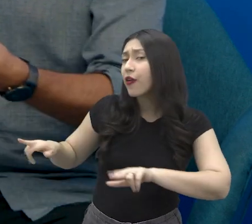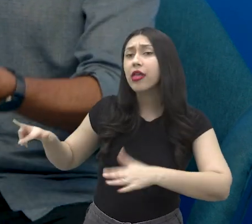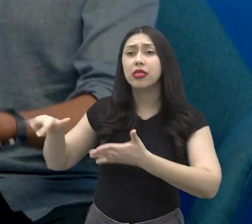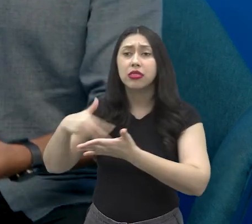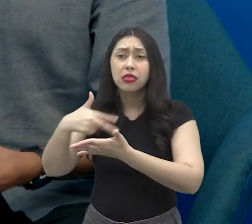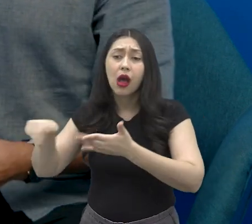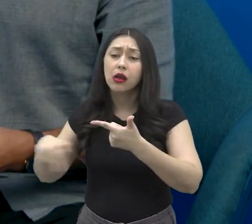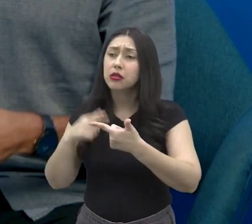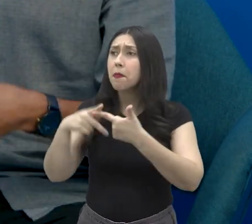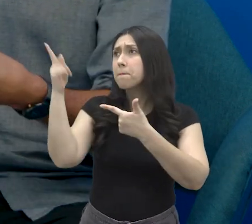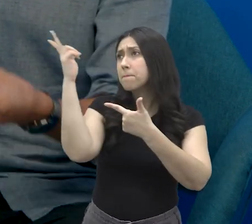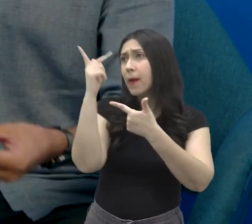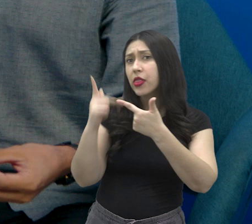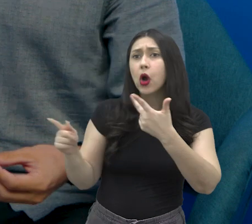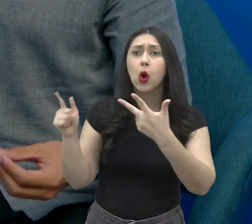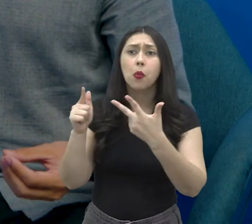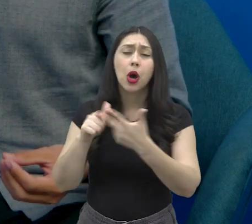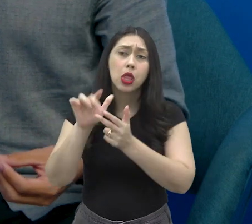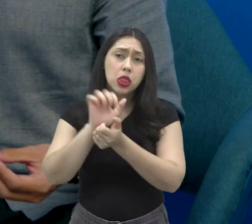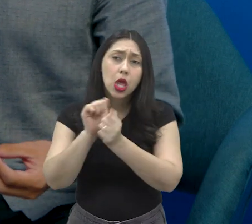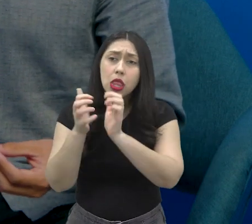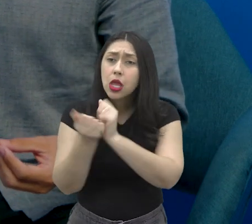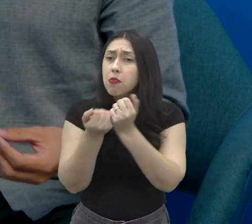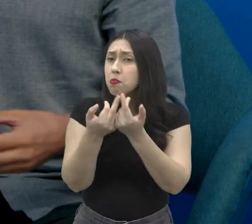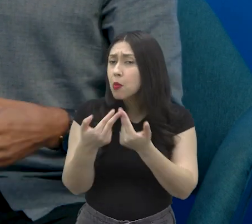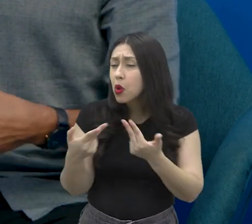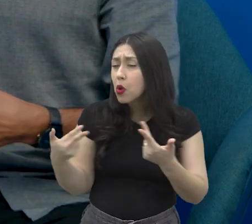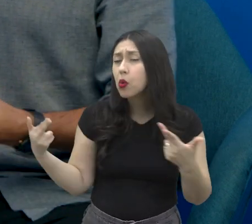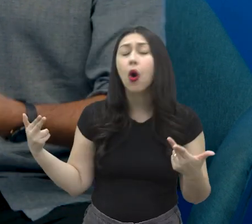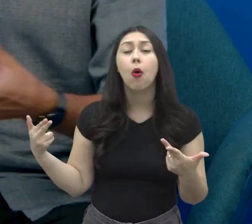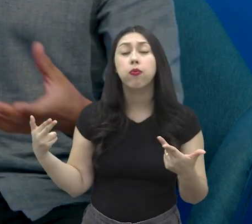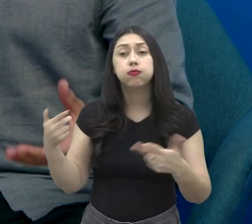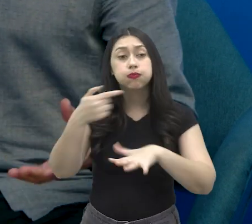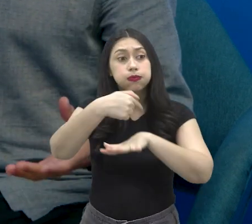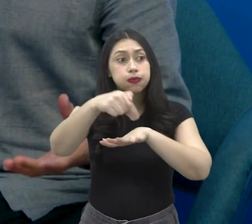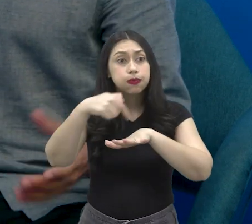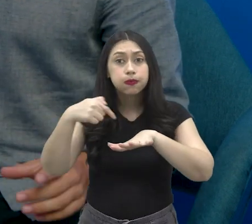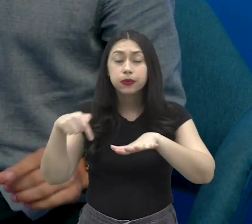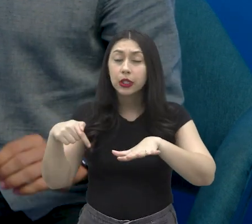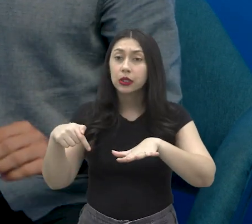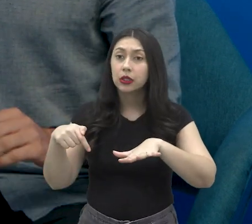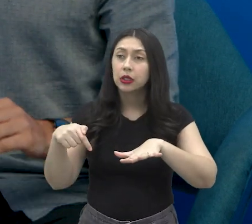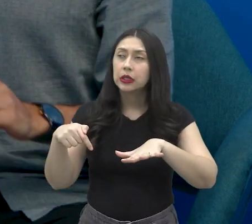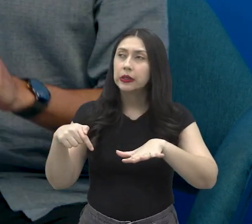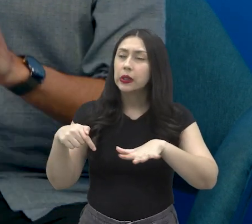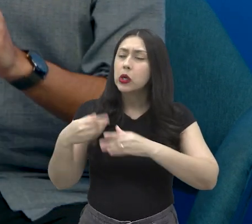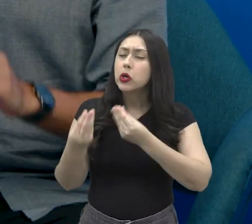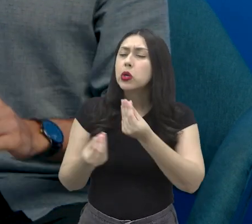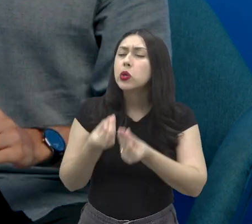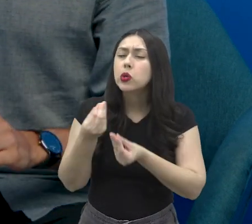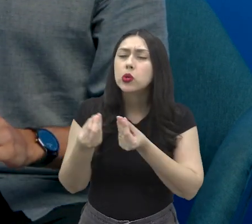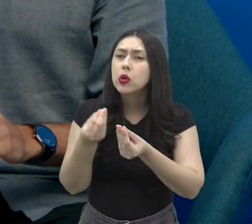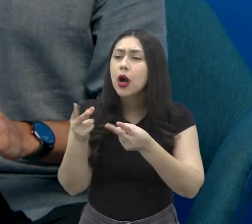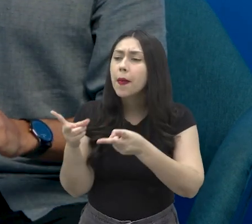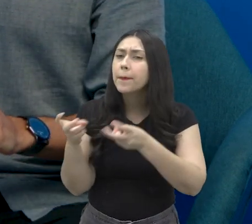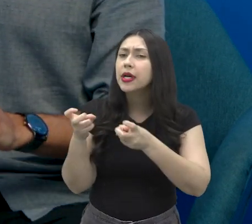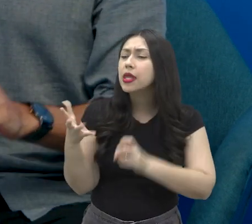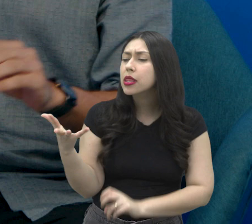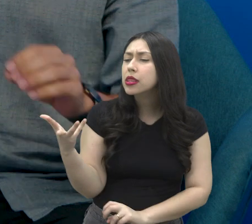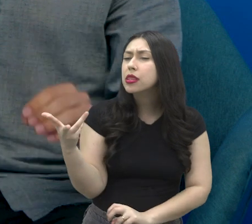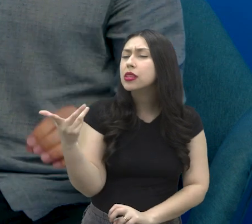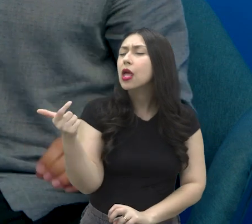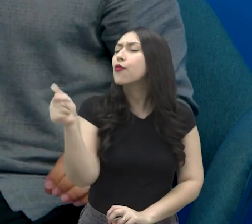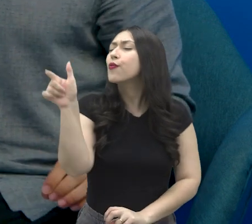tem dança, você tem pintura, artesanato, enfim, é uma infinidade de possibilidades. Como identificar